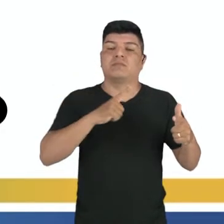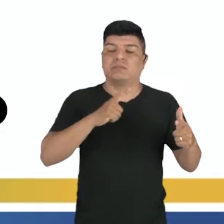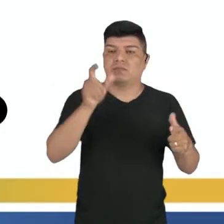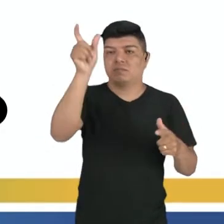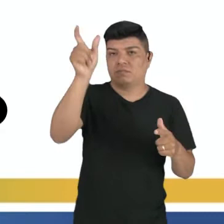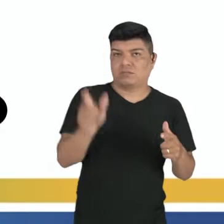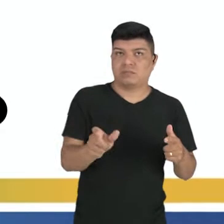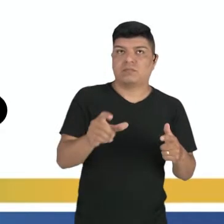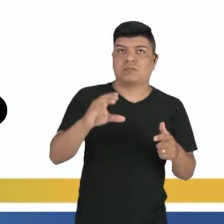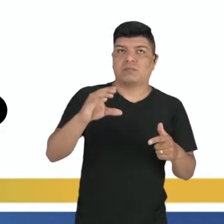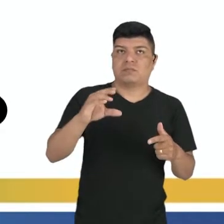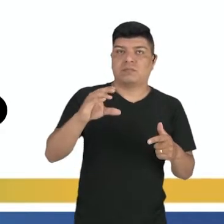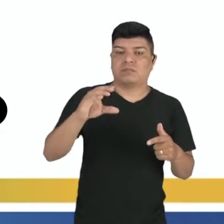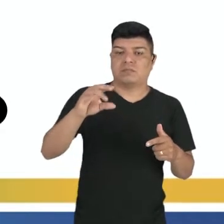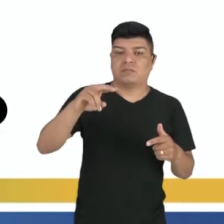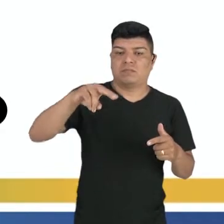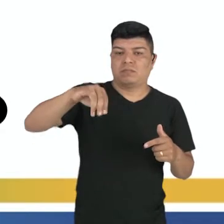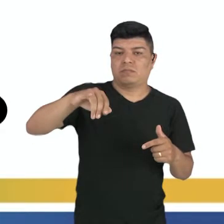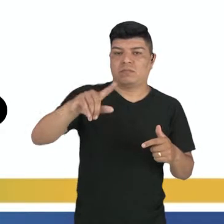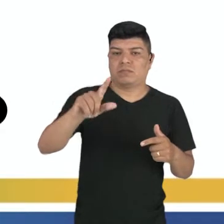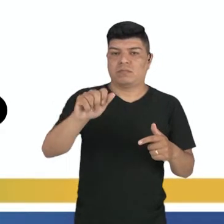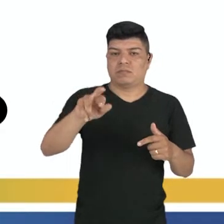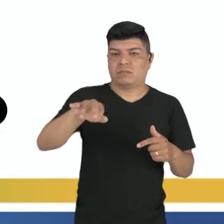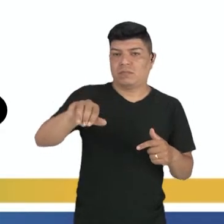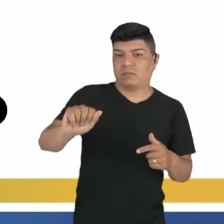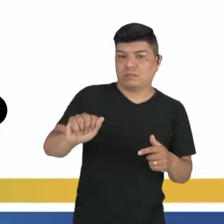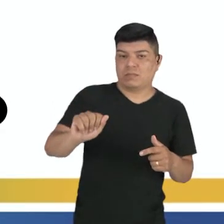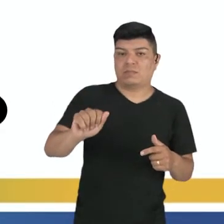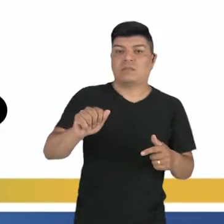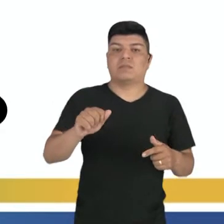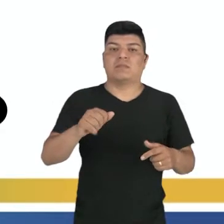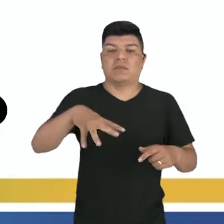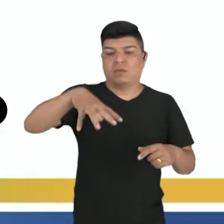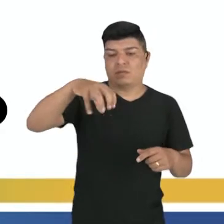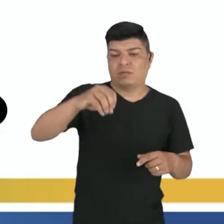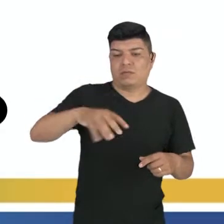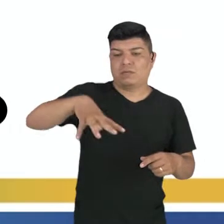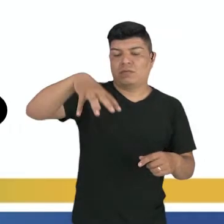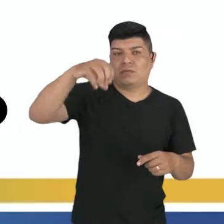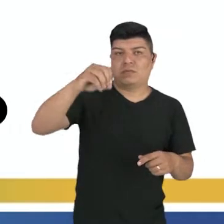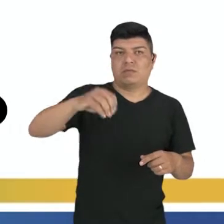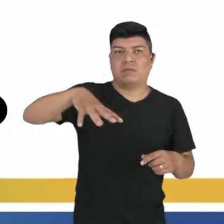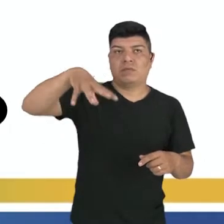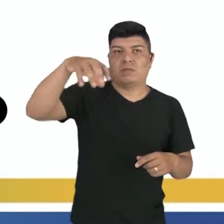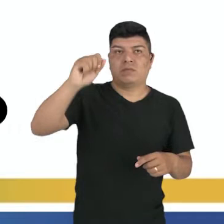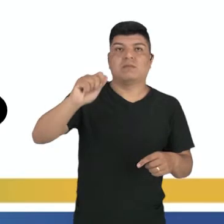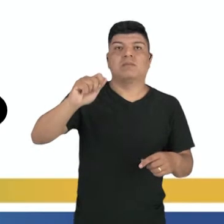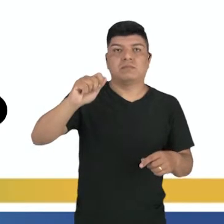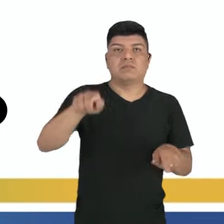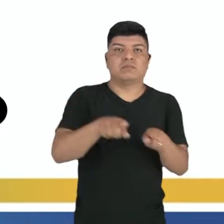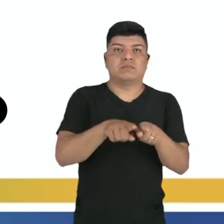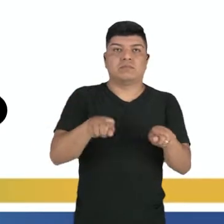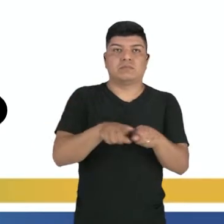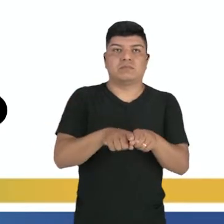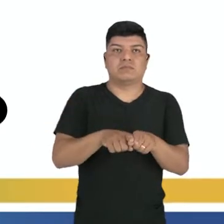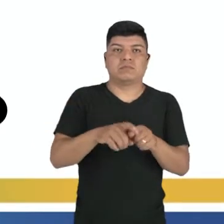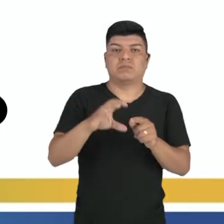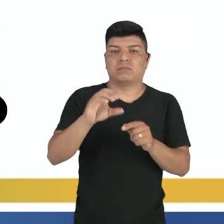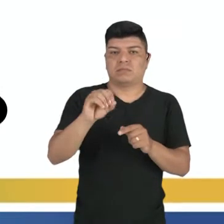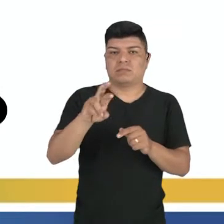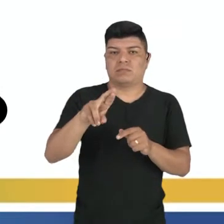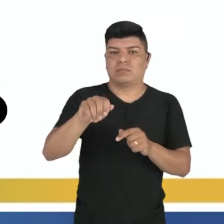filo Quinidária, que já vai incluir animais como águas-vivas, anêmonas do mar e também os